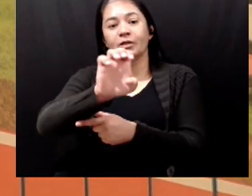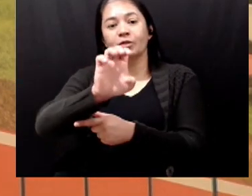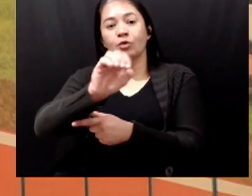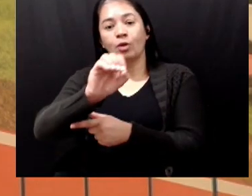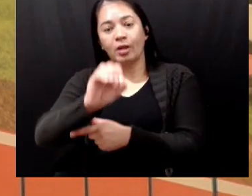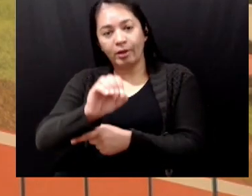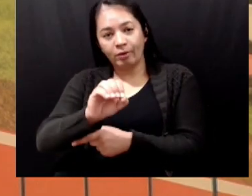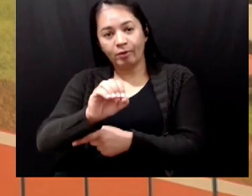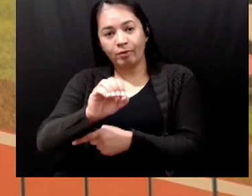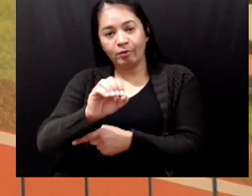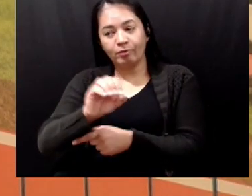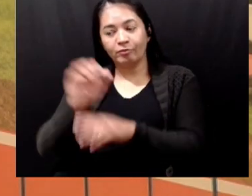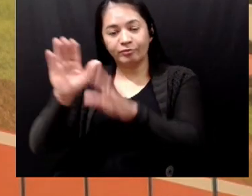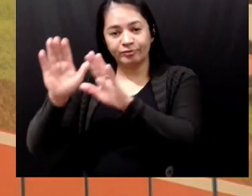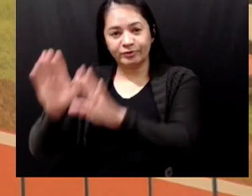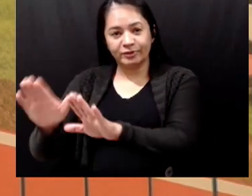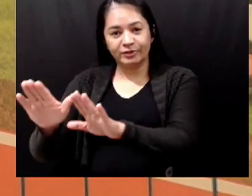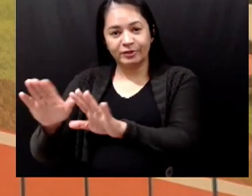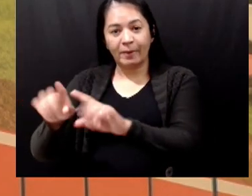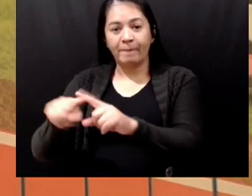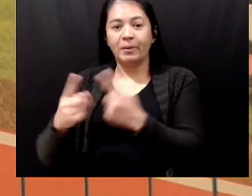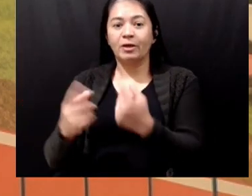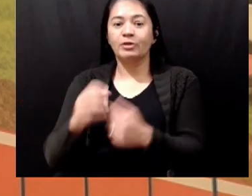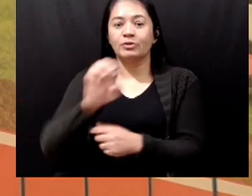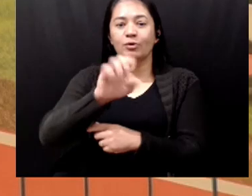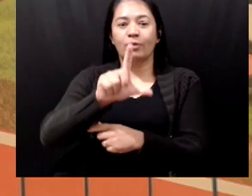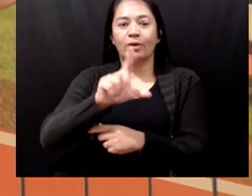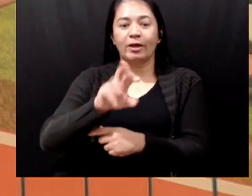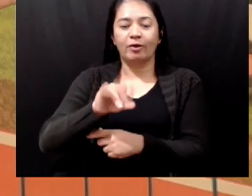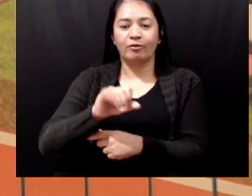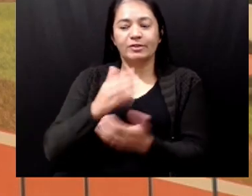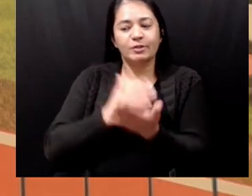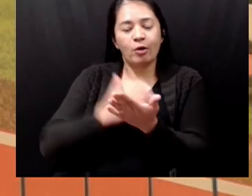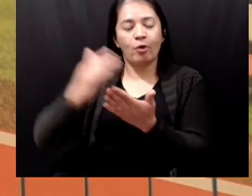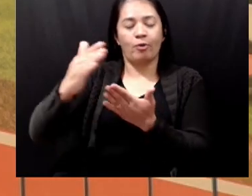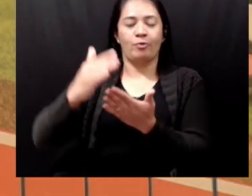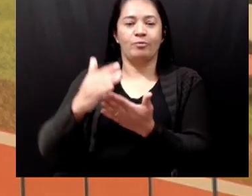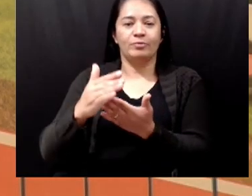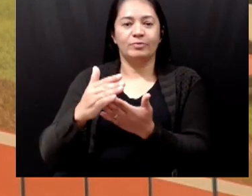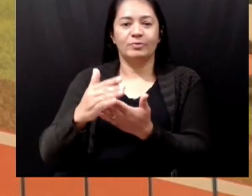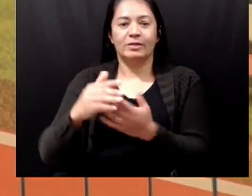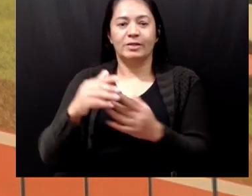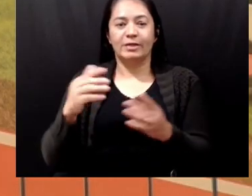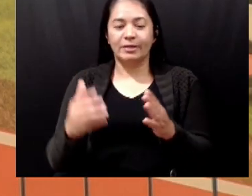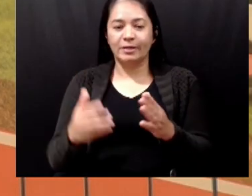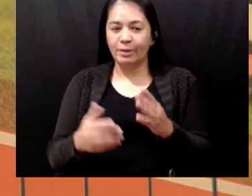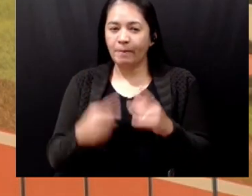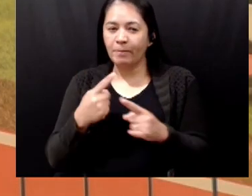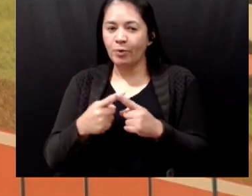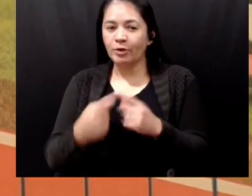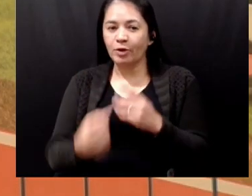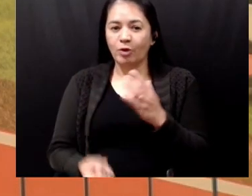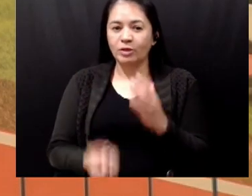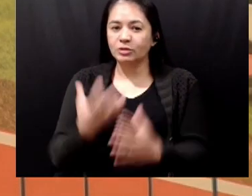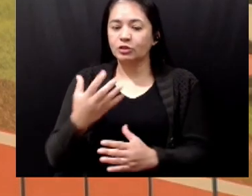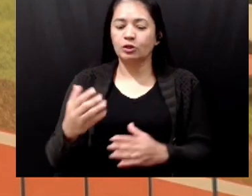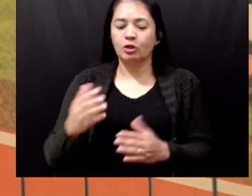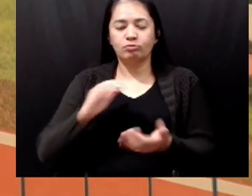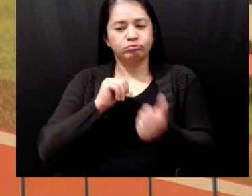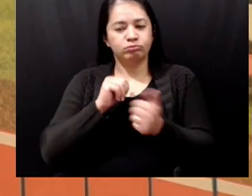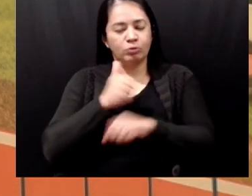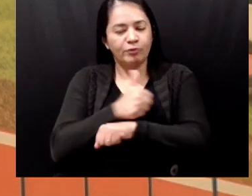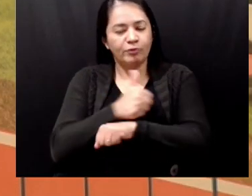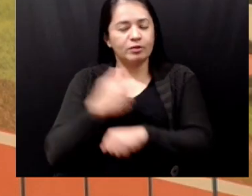o Elvis começar a partida entre os titulares. Ele que é um meia de criação, um jogador muito importante. Então provavelmente o Elvis